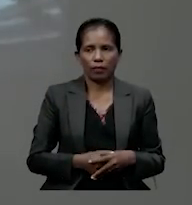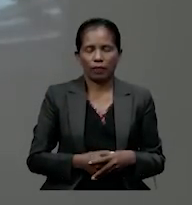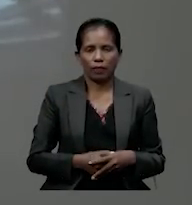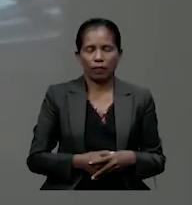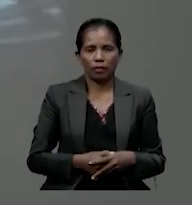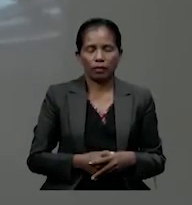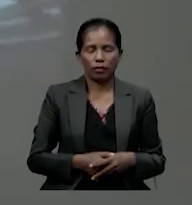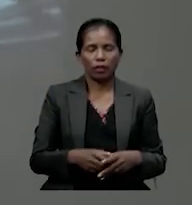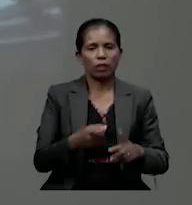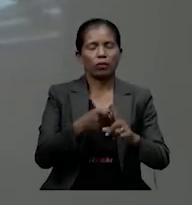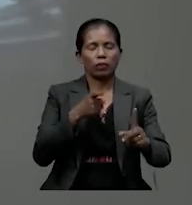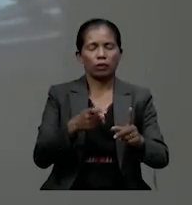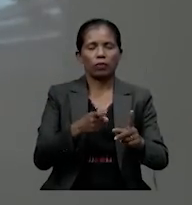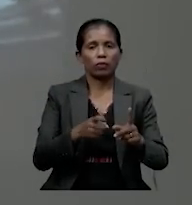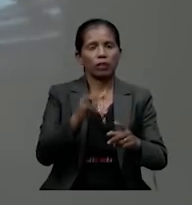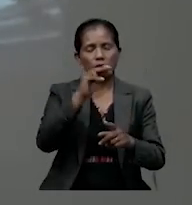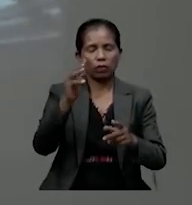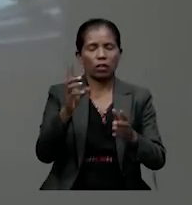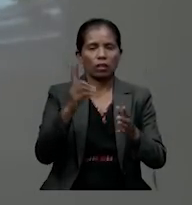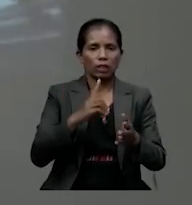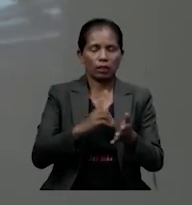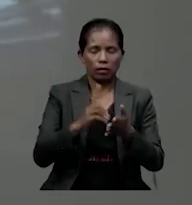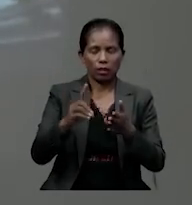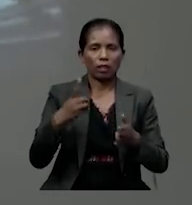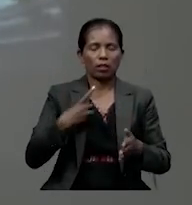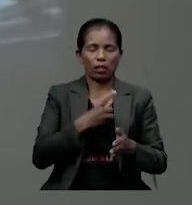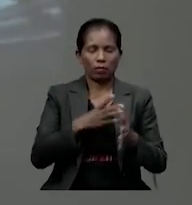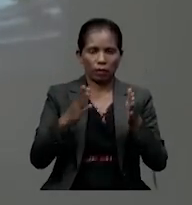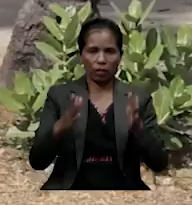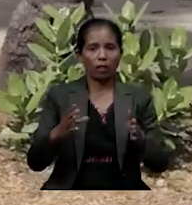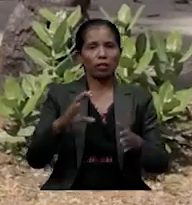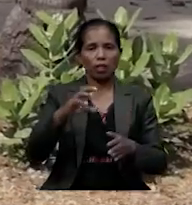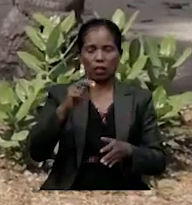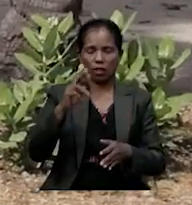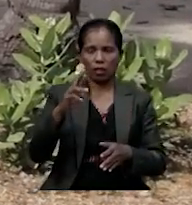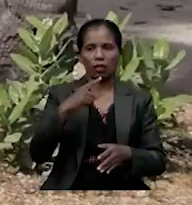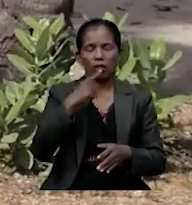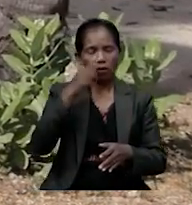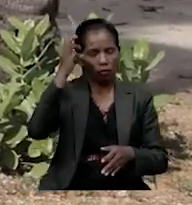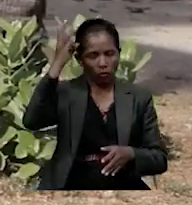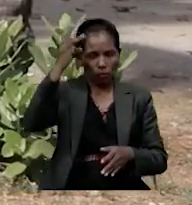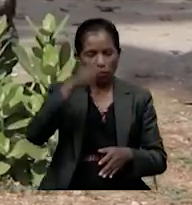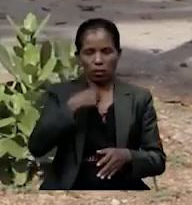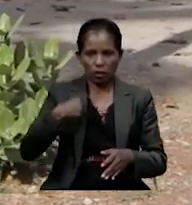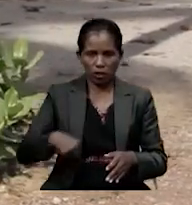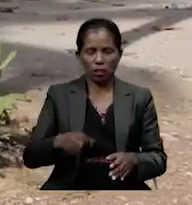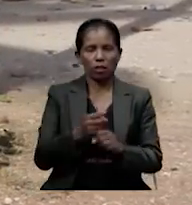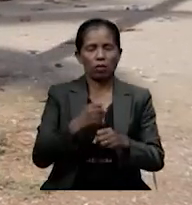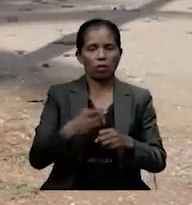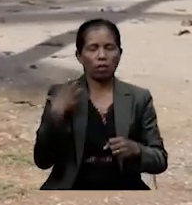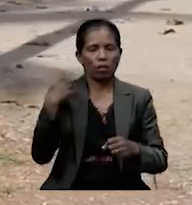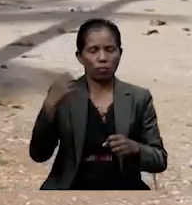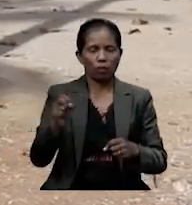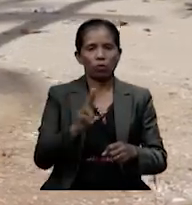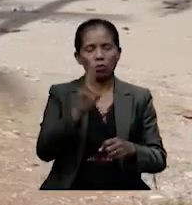Além de né, liu-se plenária segunda semana né, deputada senhorte Fernanda Lai, mos preocupa o chinesa balun né, bem o brani ocupa